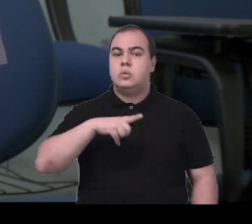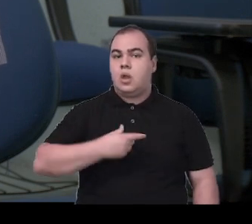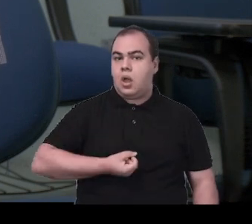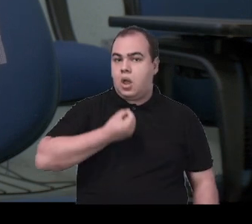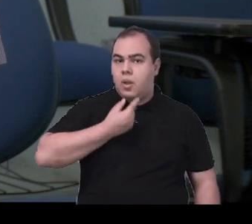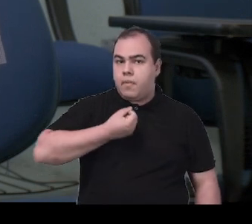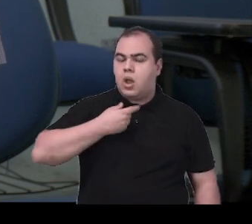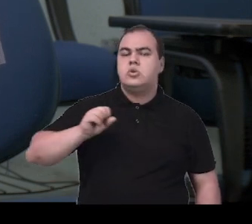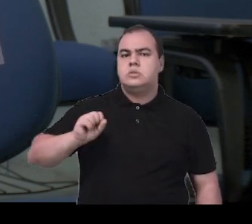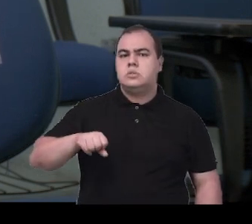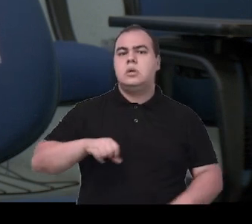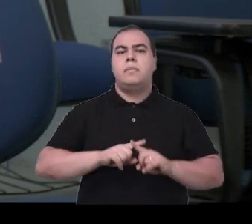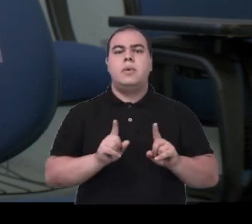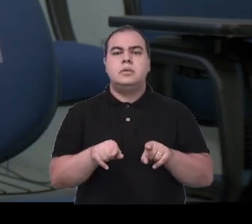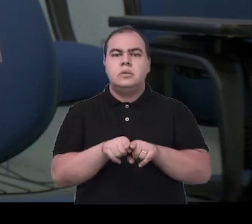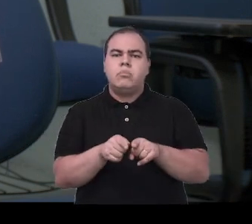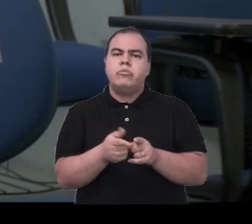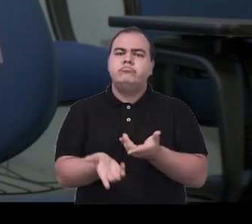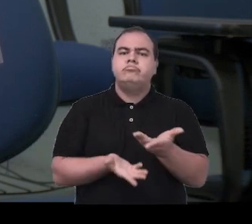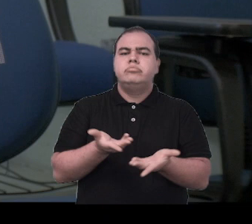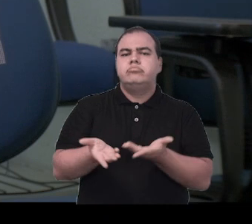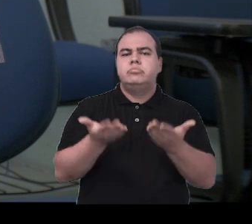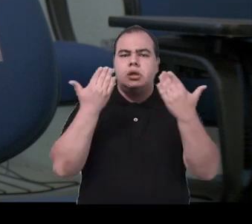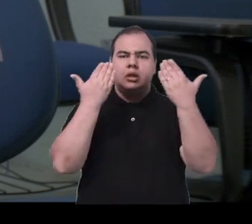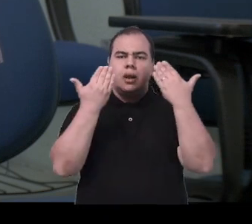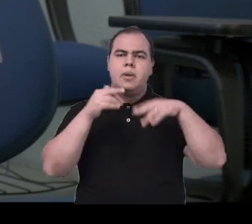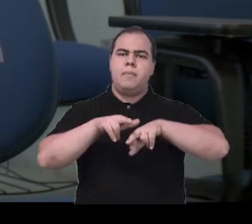usando psicofármacos, mas usando várias terapias,